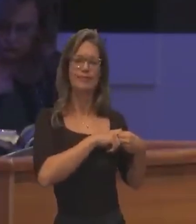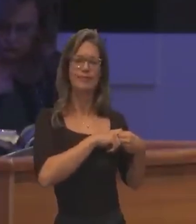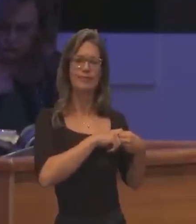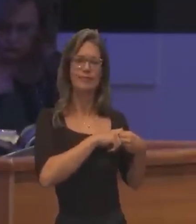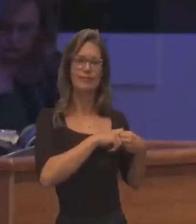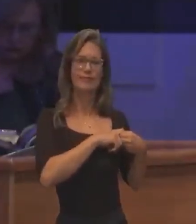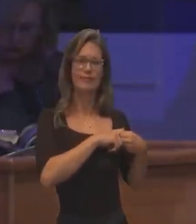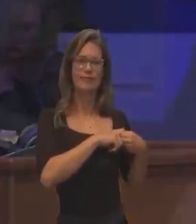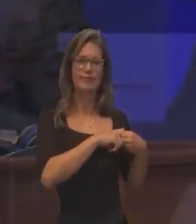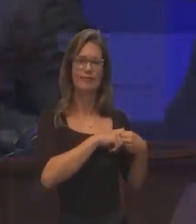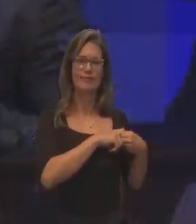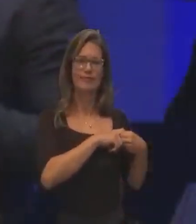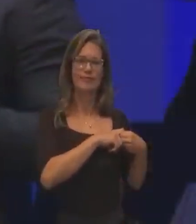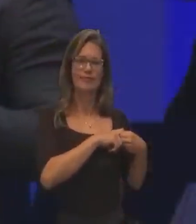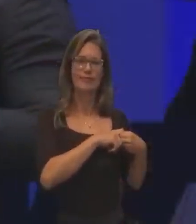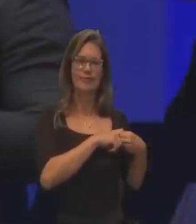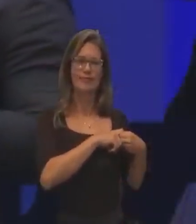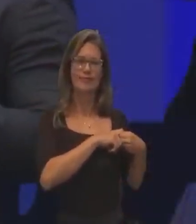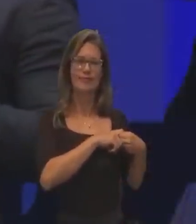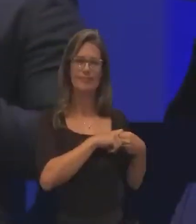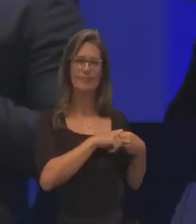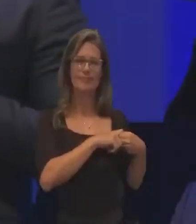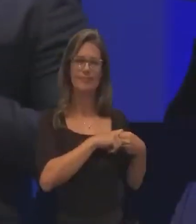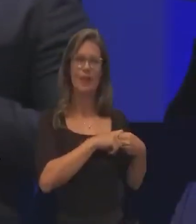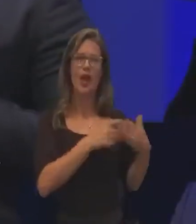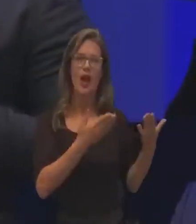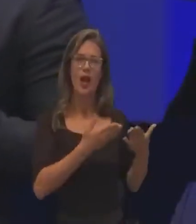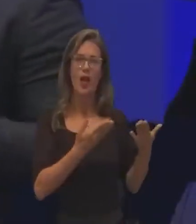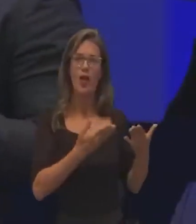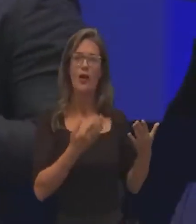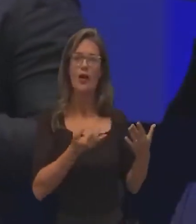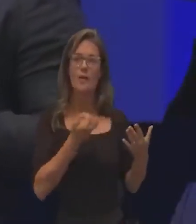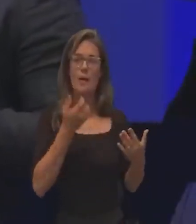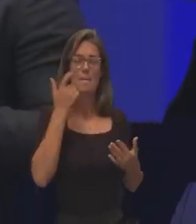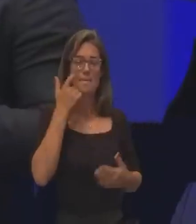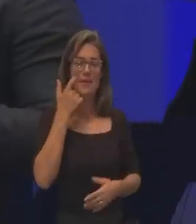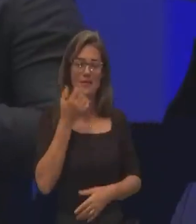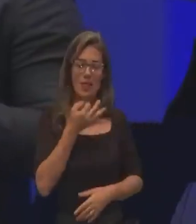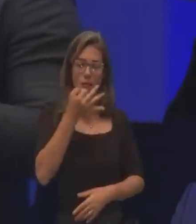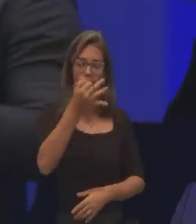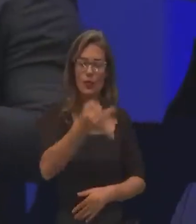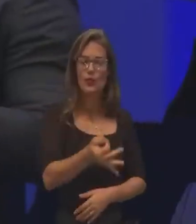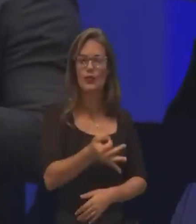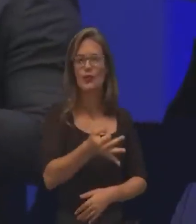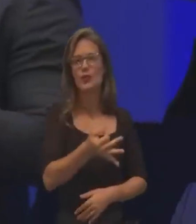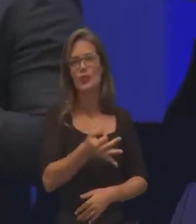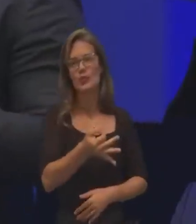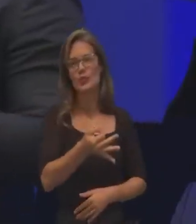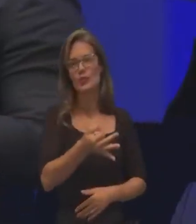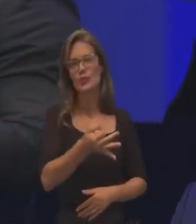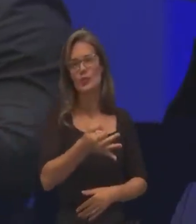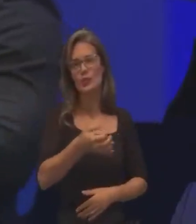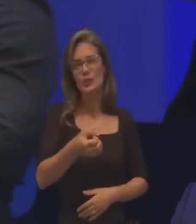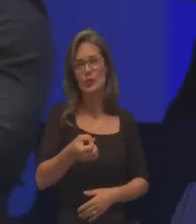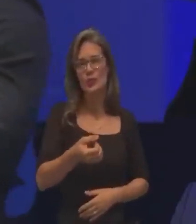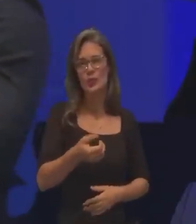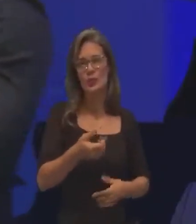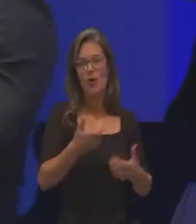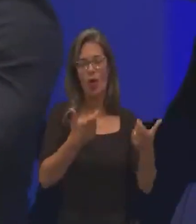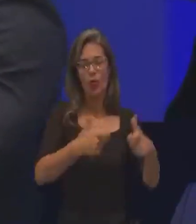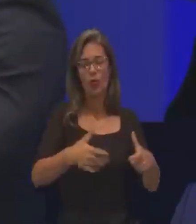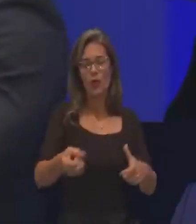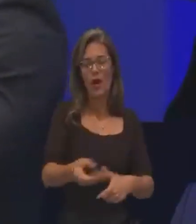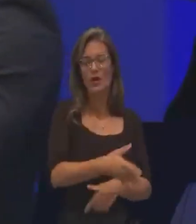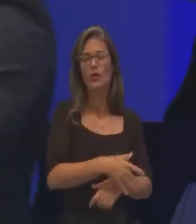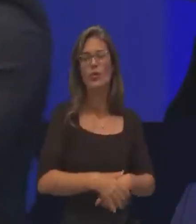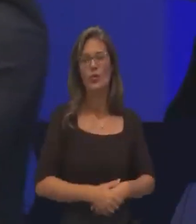retirado do Egito e agora rumo à terra prometida. quando diziam para Moisés: foi